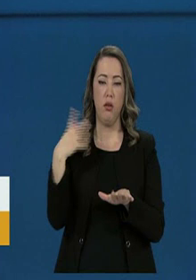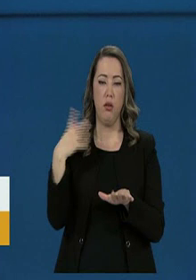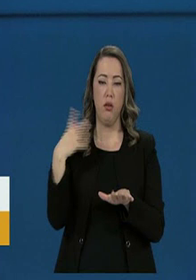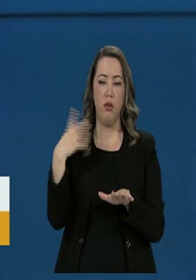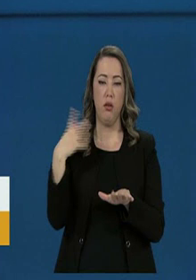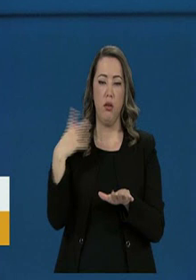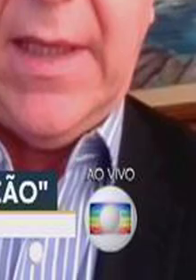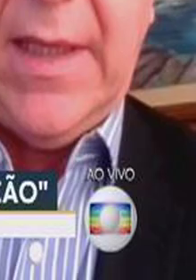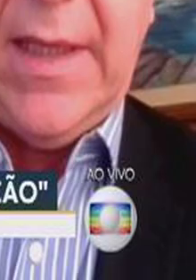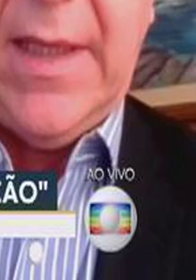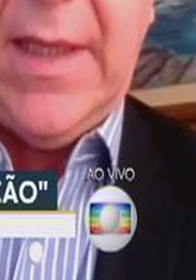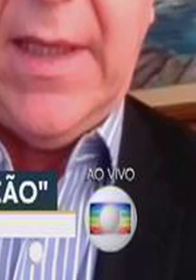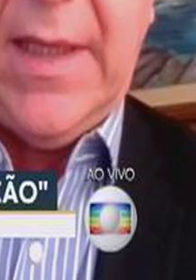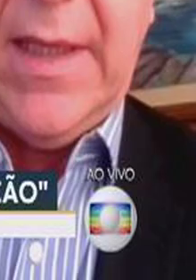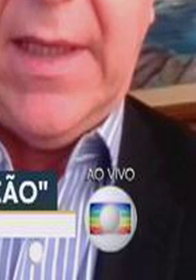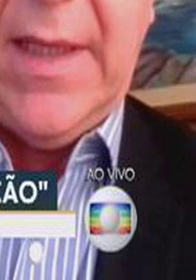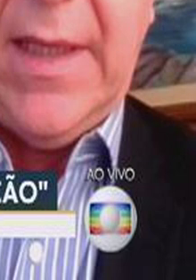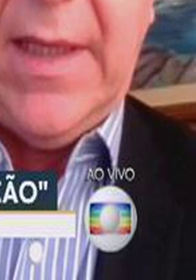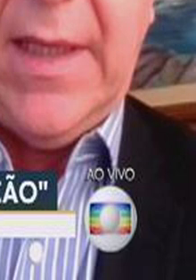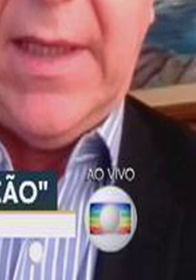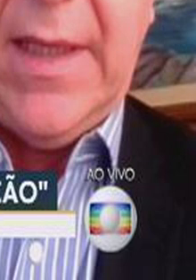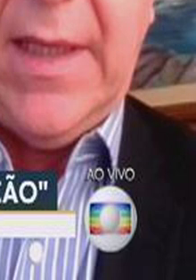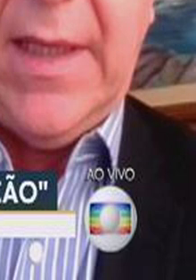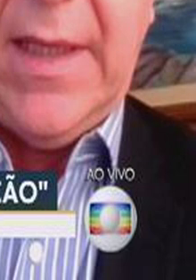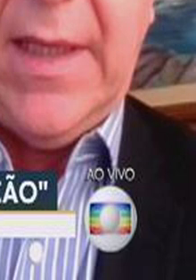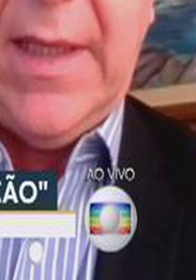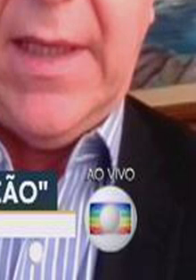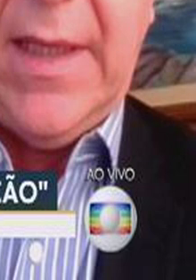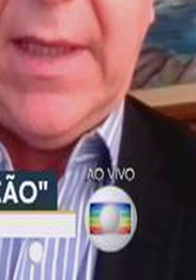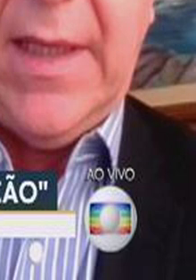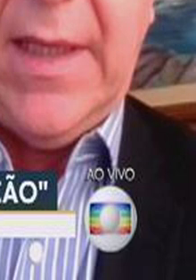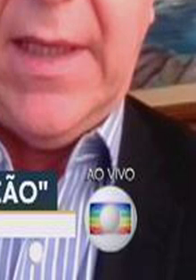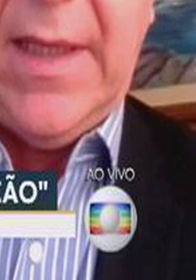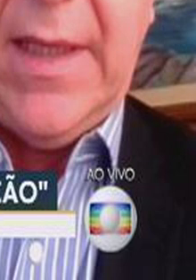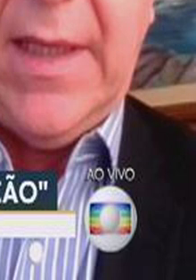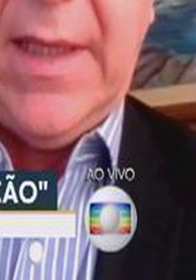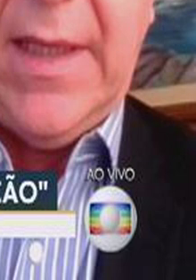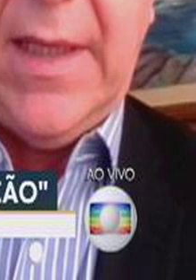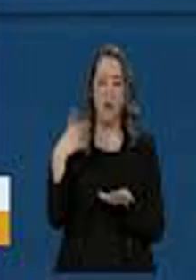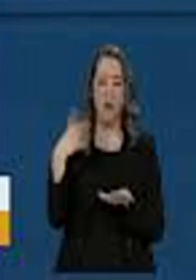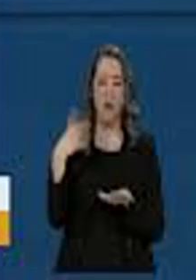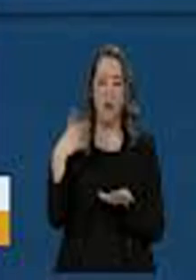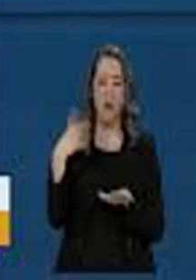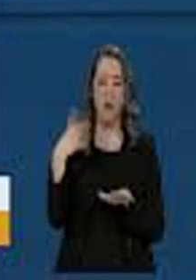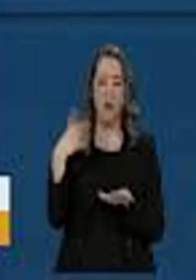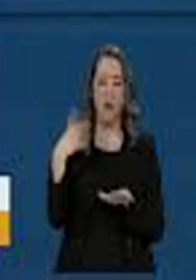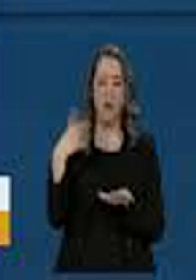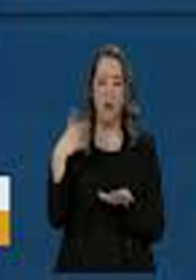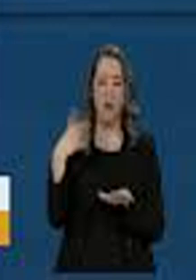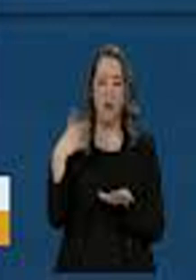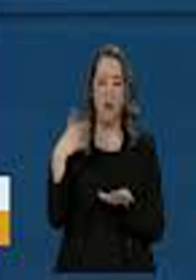foram doados eu podia empresas formado pela Petrobras Vale and Itaú Unibanco